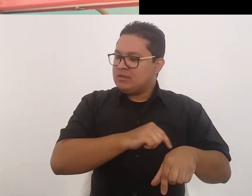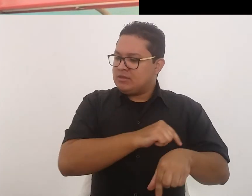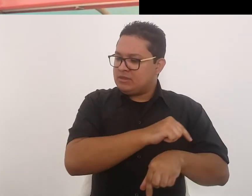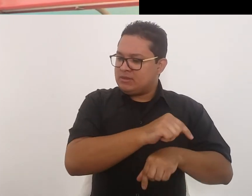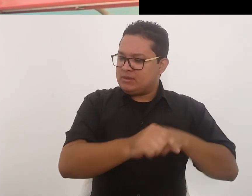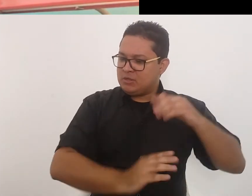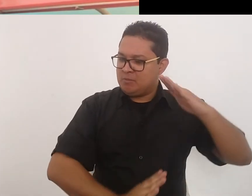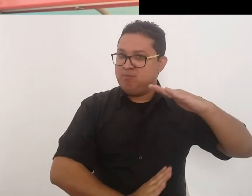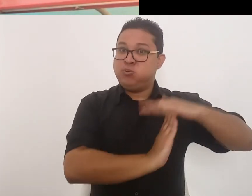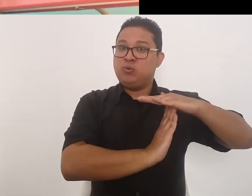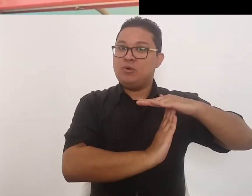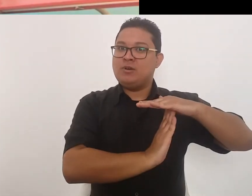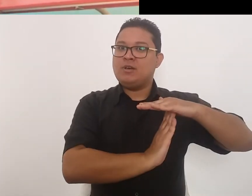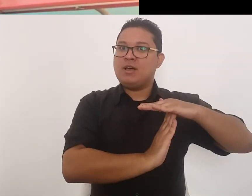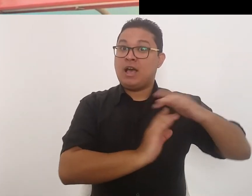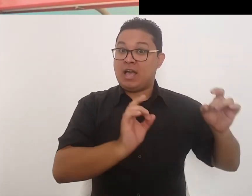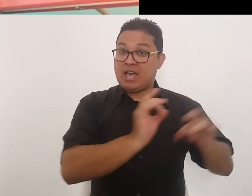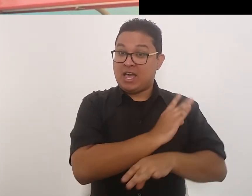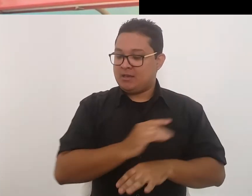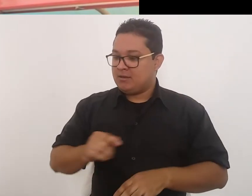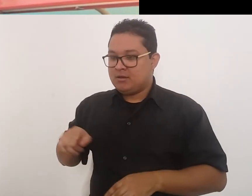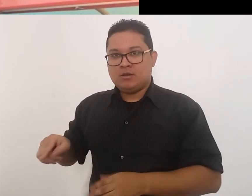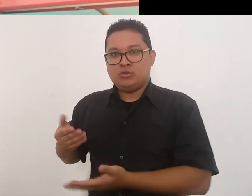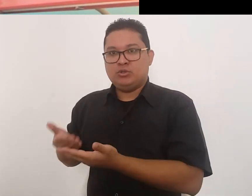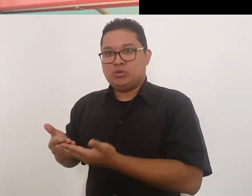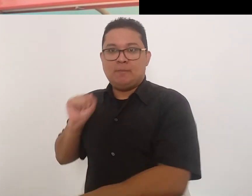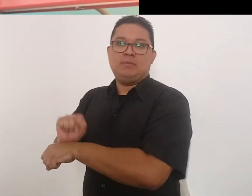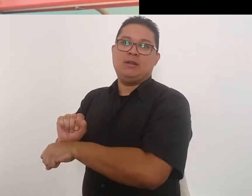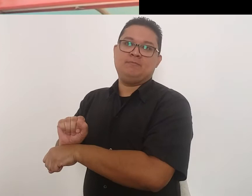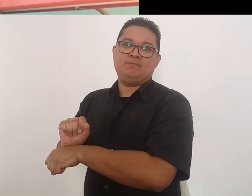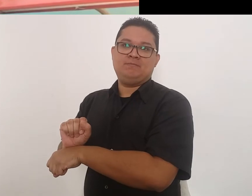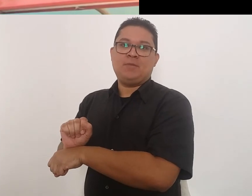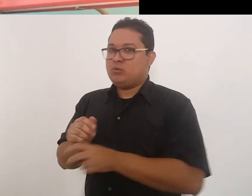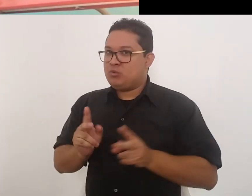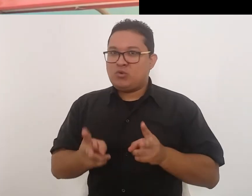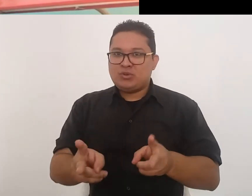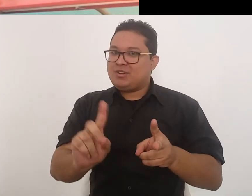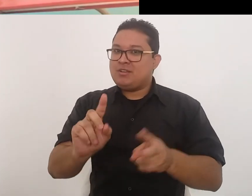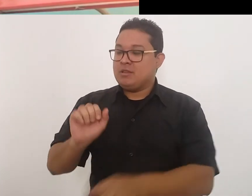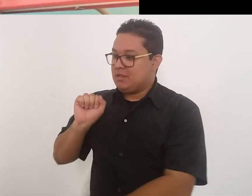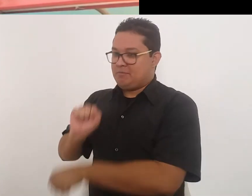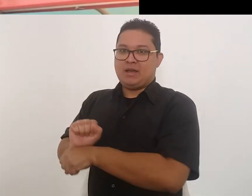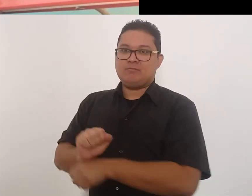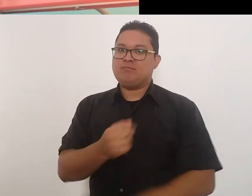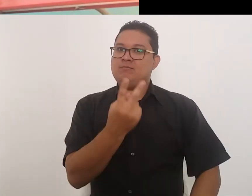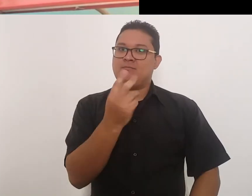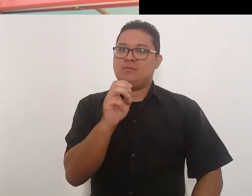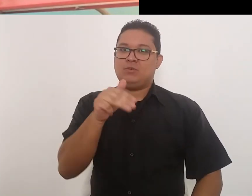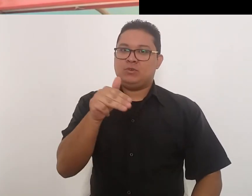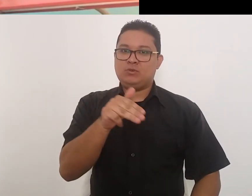você para, tá? Mesmo que você esteja numa parte boa do trabalho, para. Então